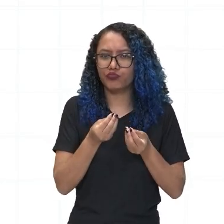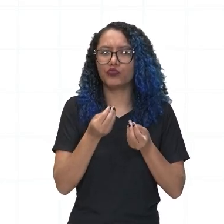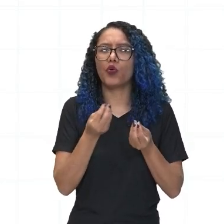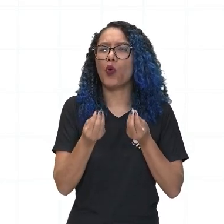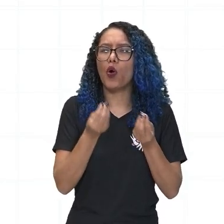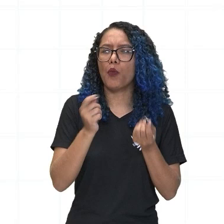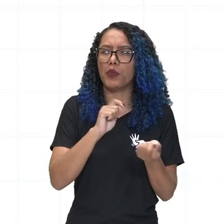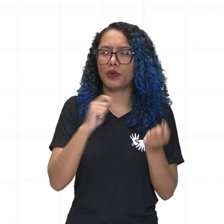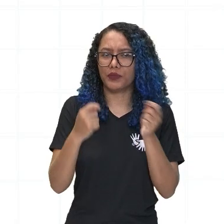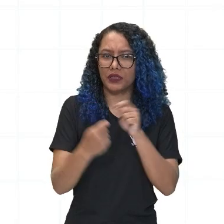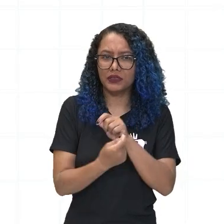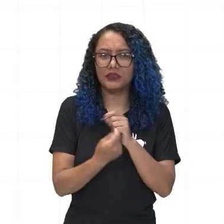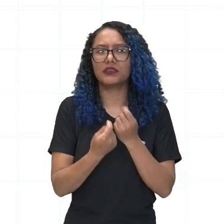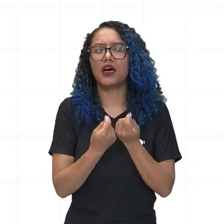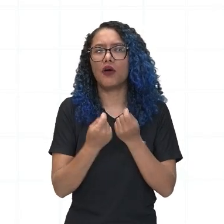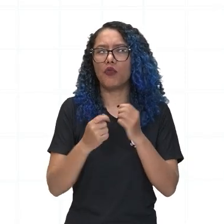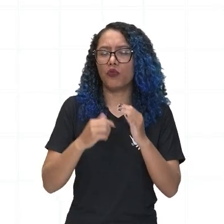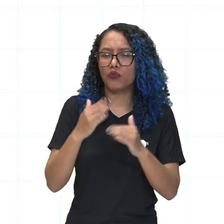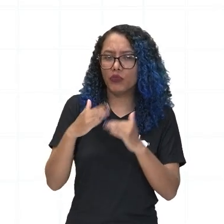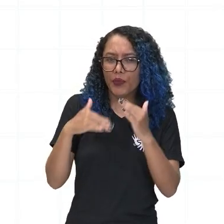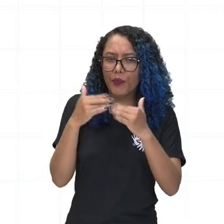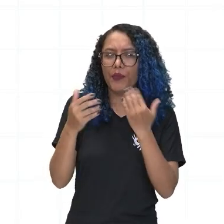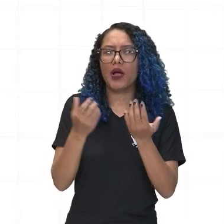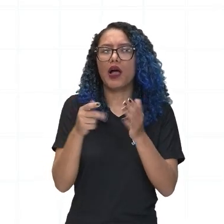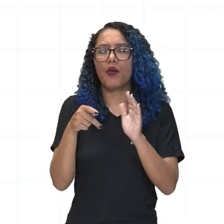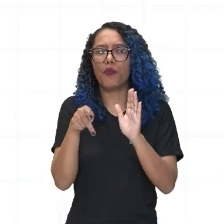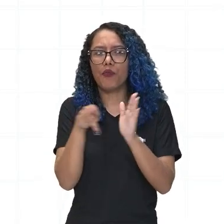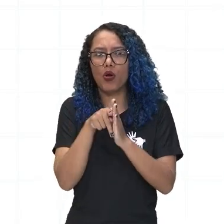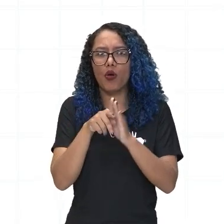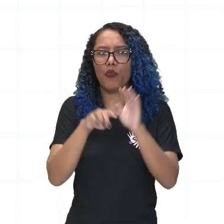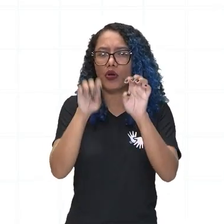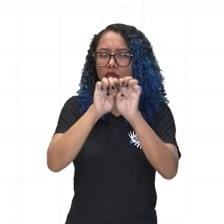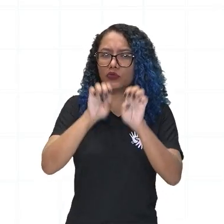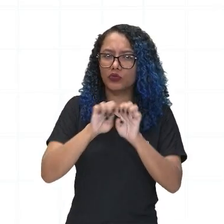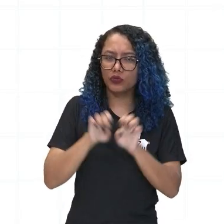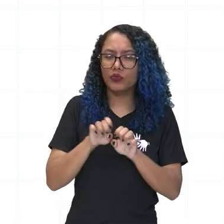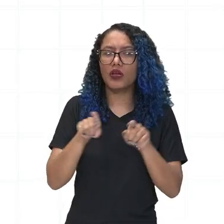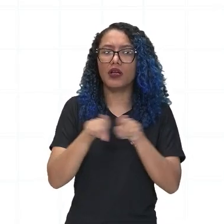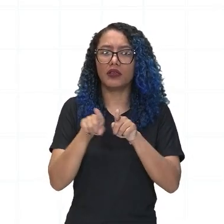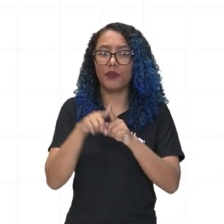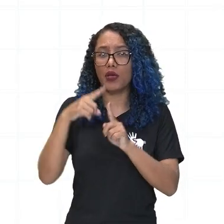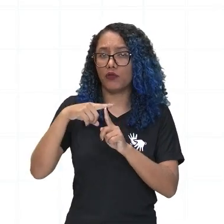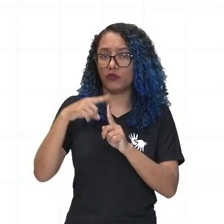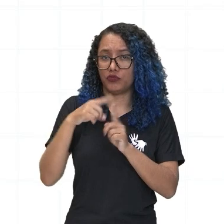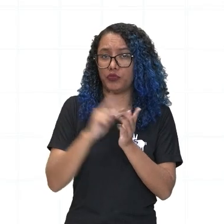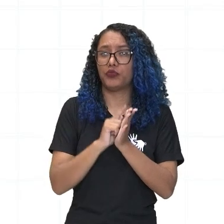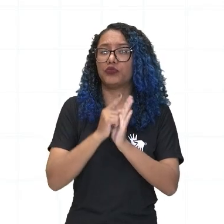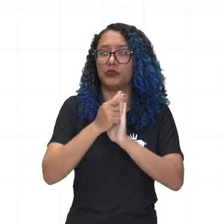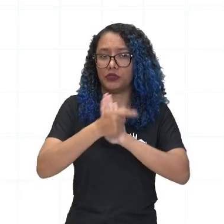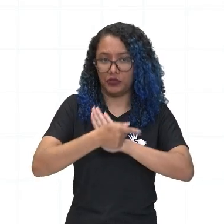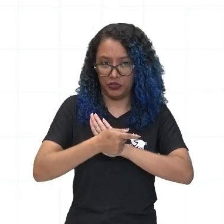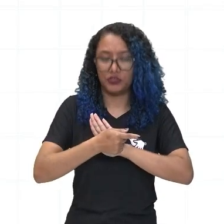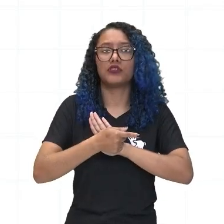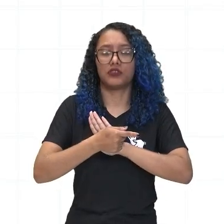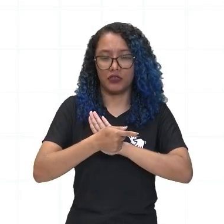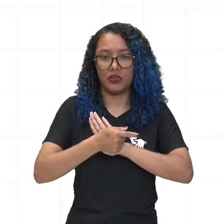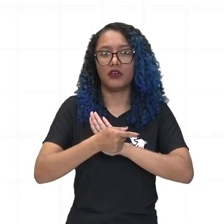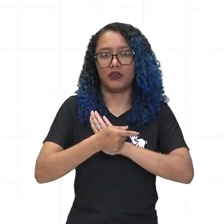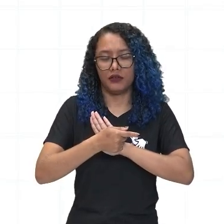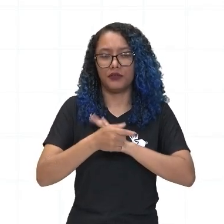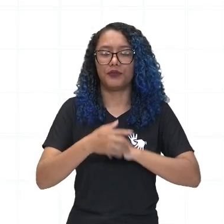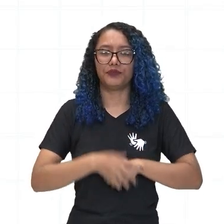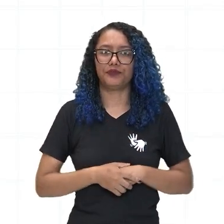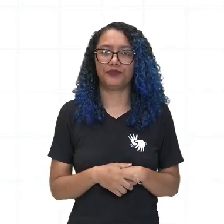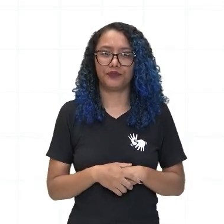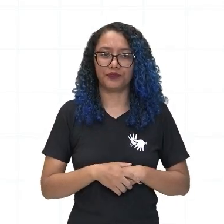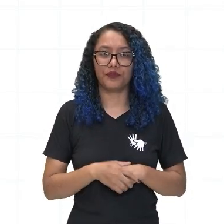recepção dos textos e adequação do texto à construção composicional e ao estilo do